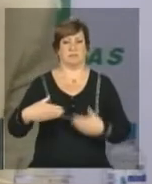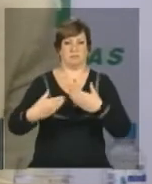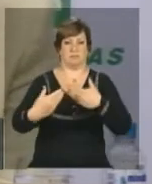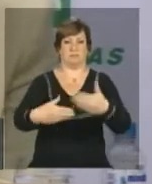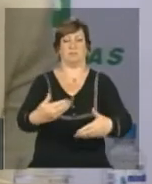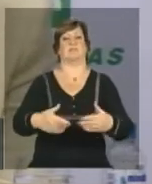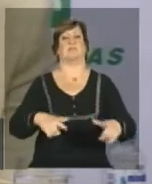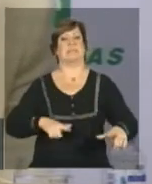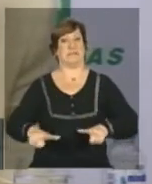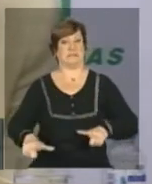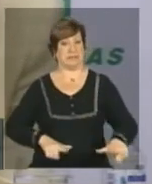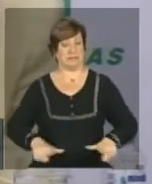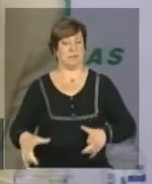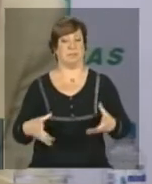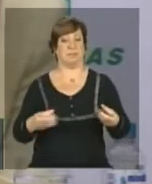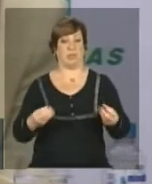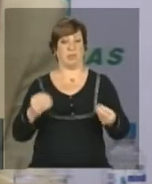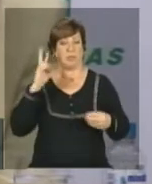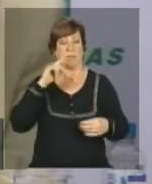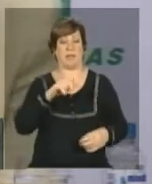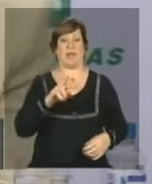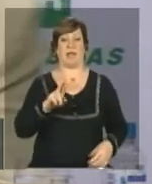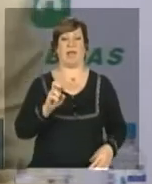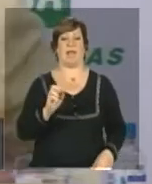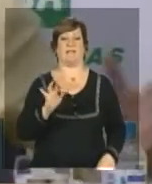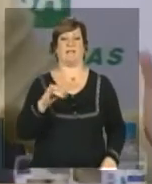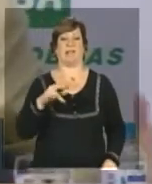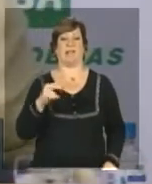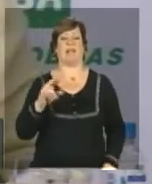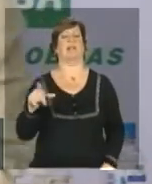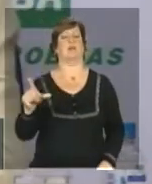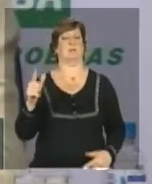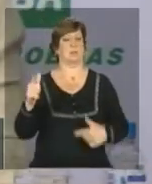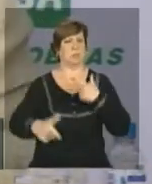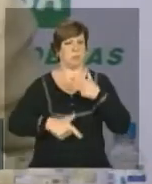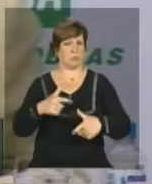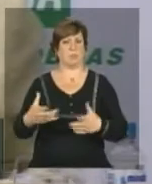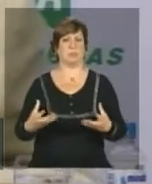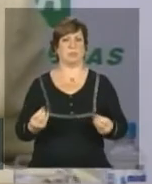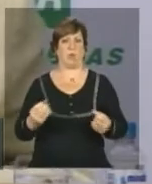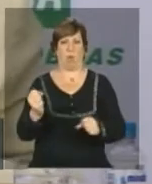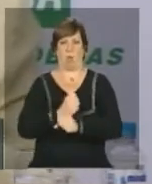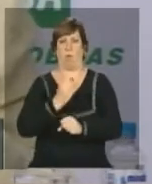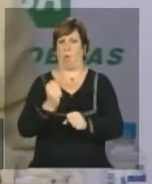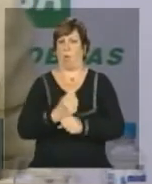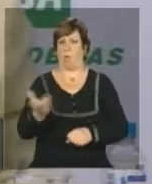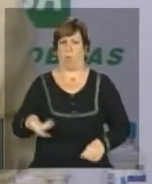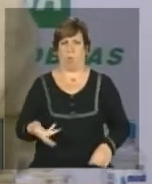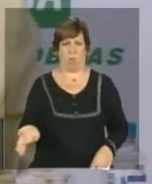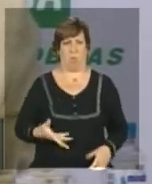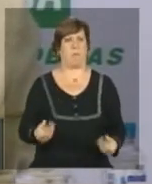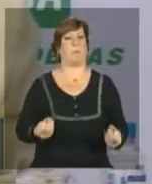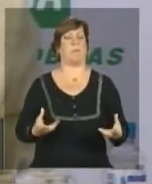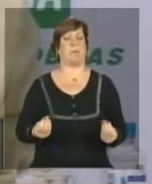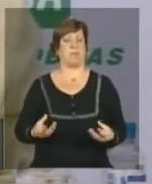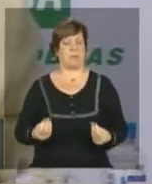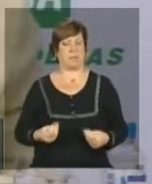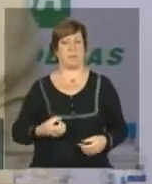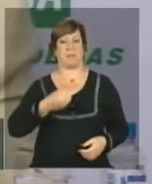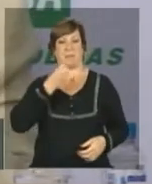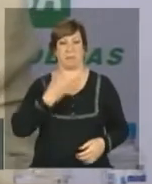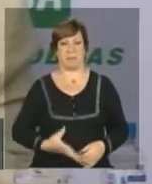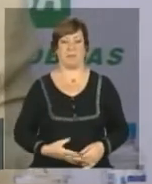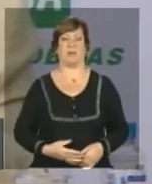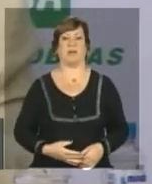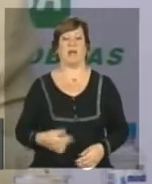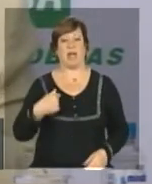trabalhando pesadíssimo na refinaria, né? A refinaria pegou uma velocidade de obra que é uma coisa impressionante. Eu acho